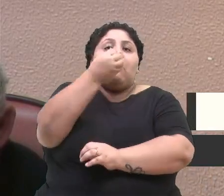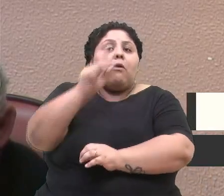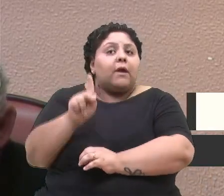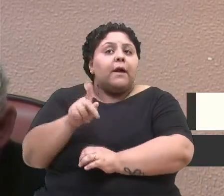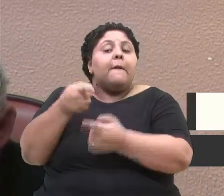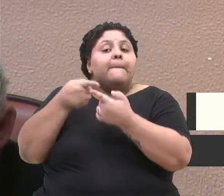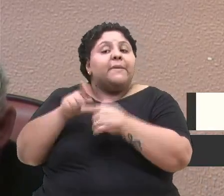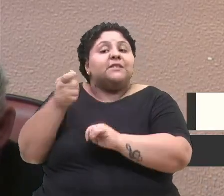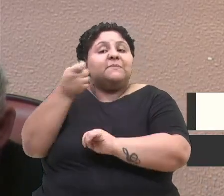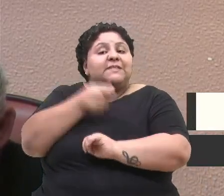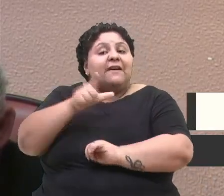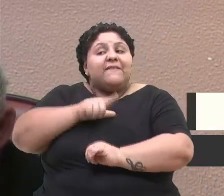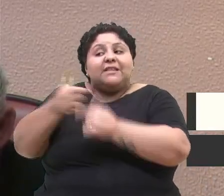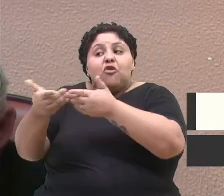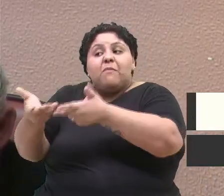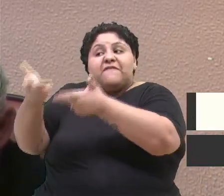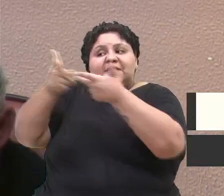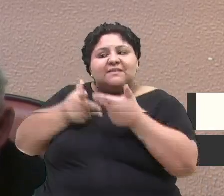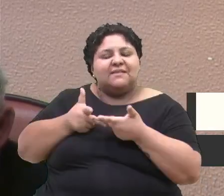que tivesse uma visita lá.